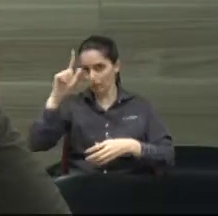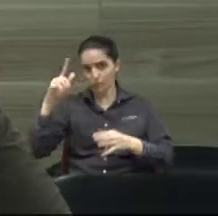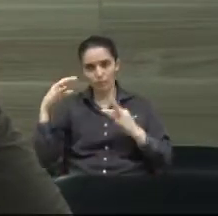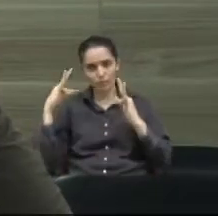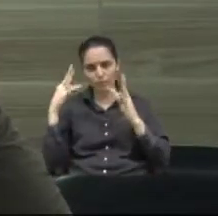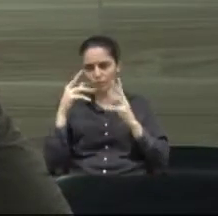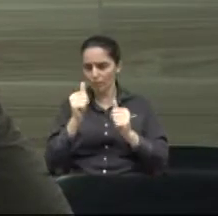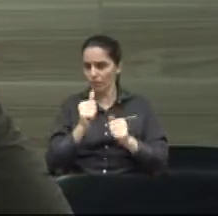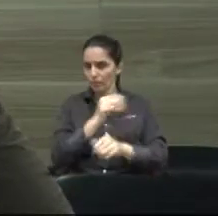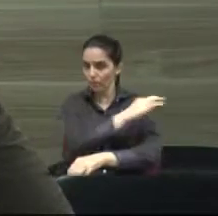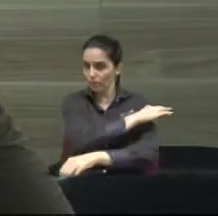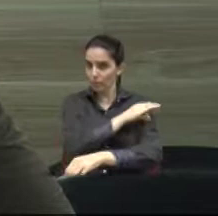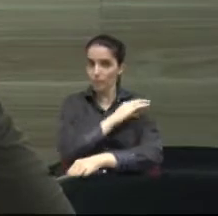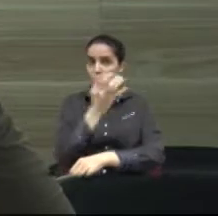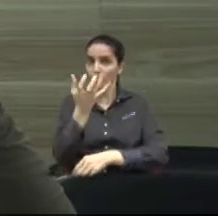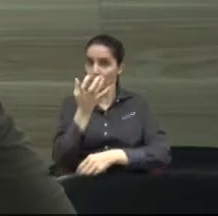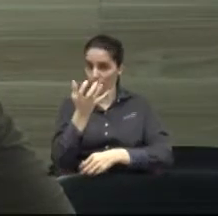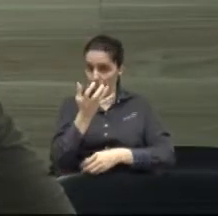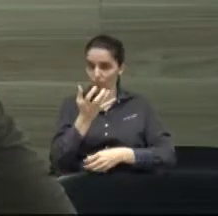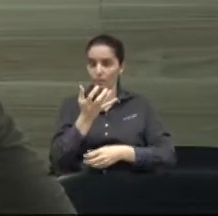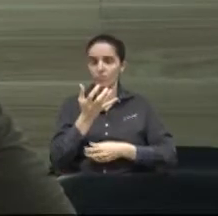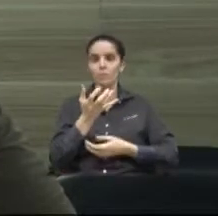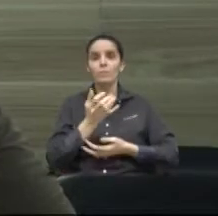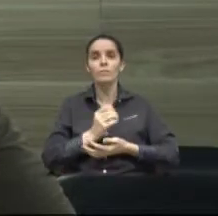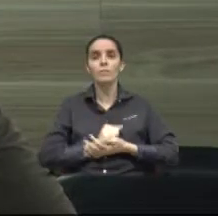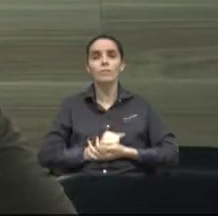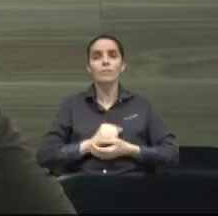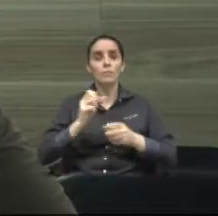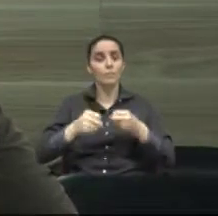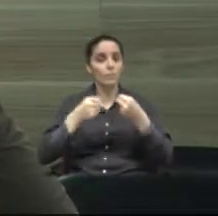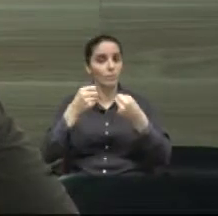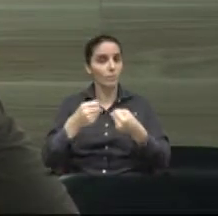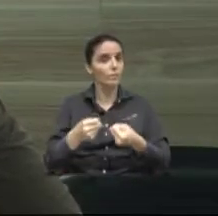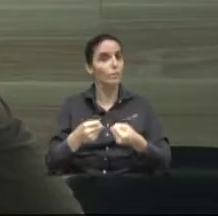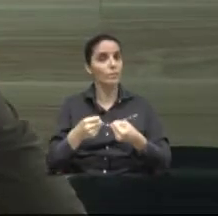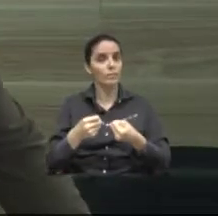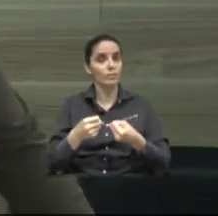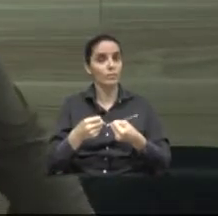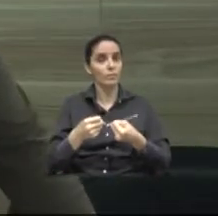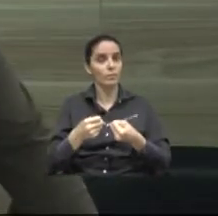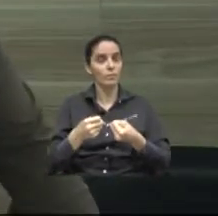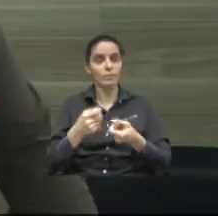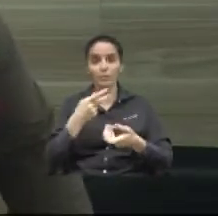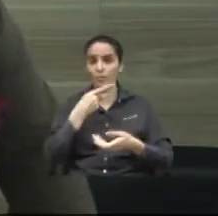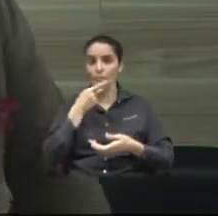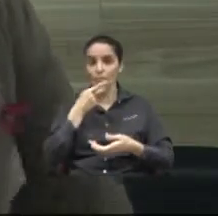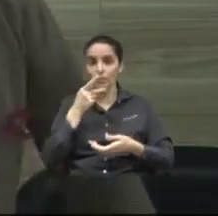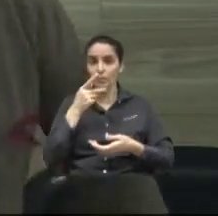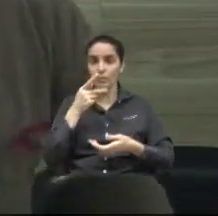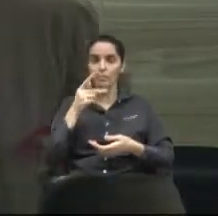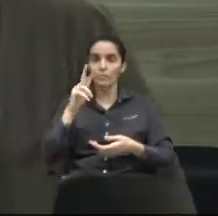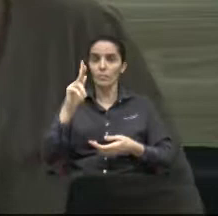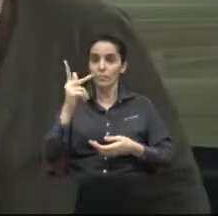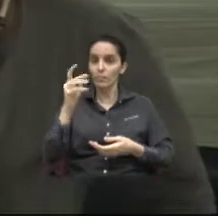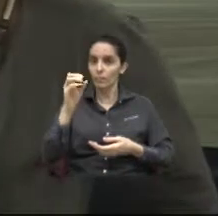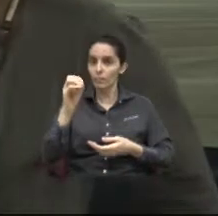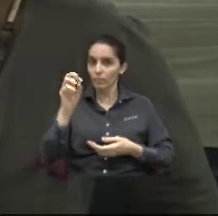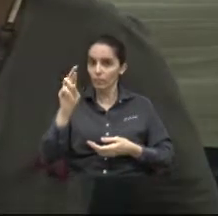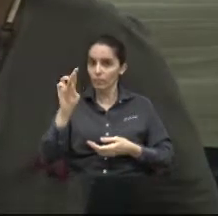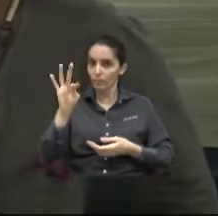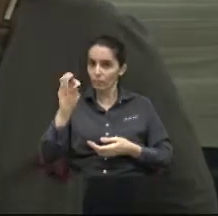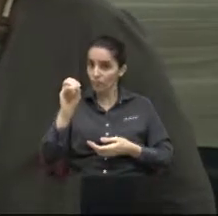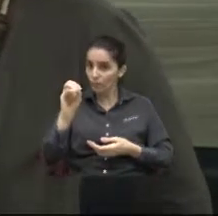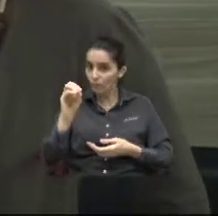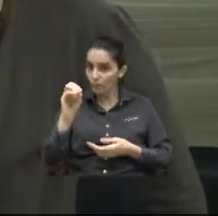gostariam de ter tido a caneta na mão e ter o poder de dizer que o horto era nosso. Mas isso está em